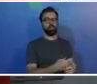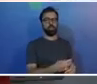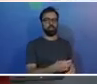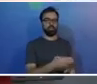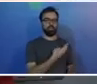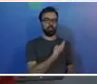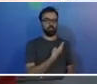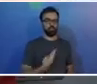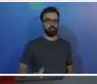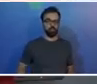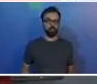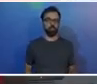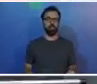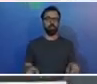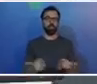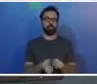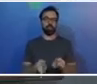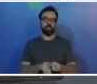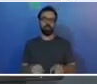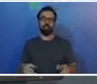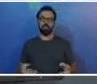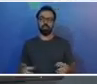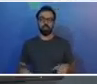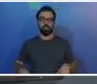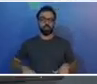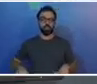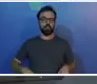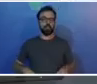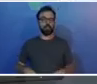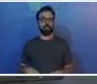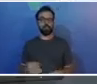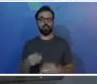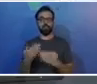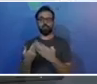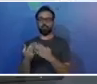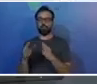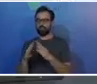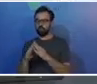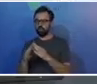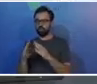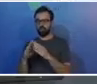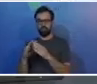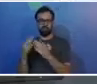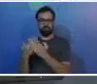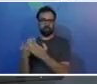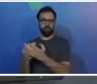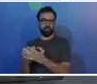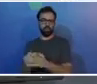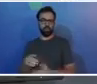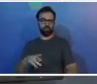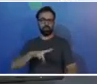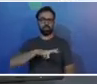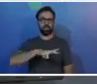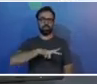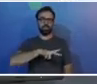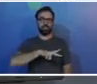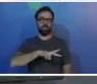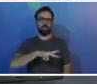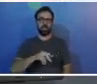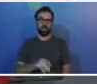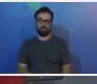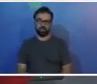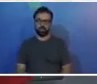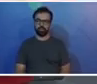itens que as pessoas acabam contratando um plano de saúde ou indo para uma escola particular